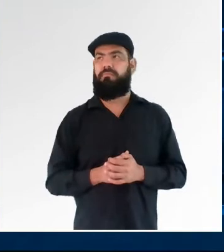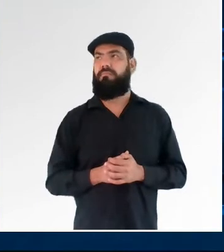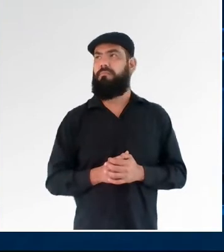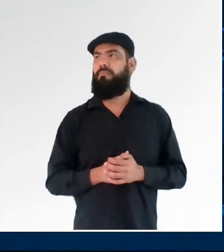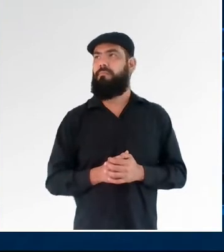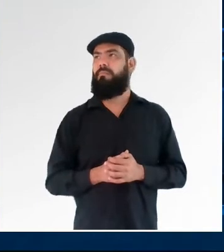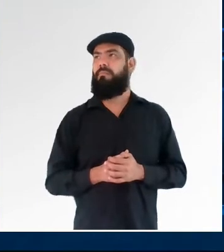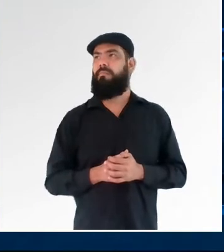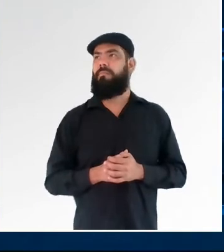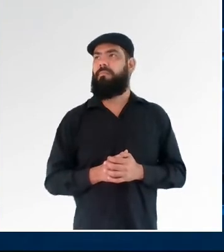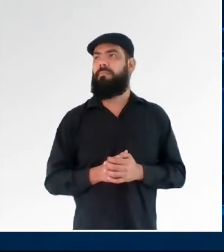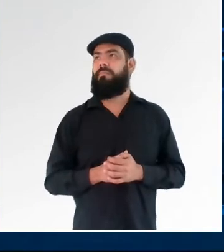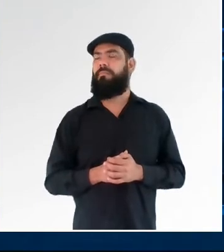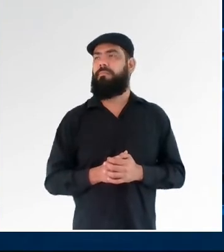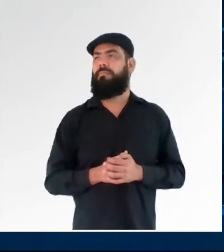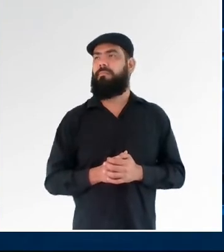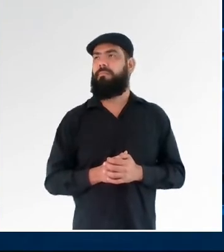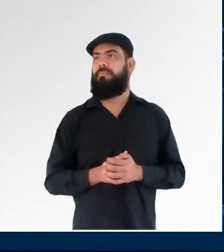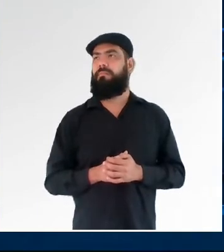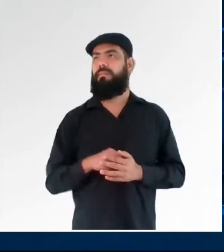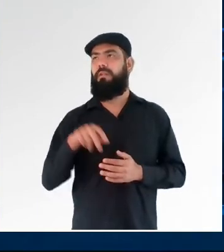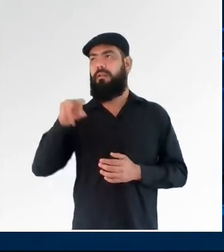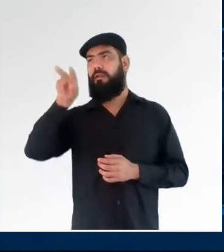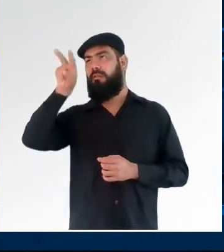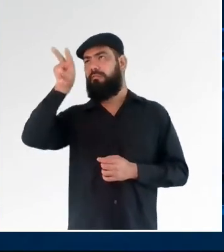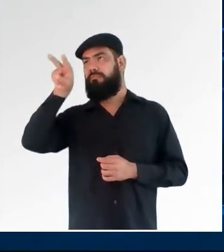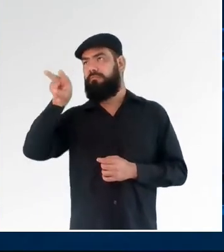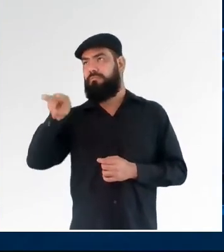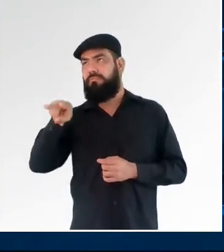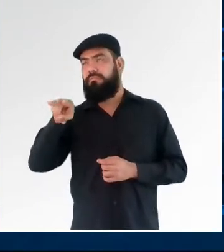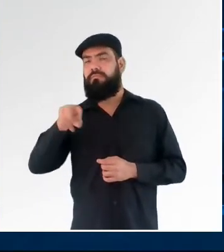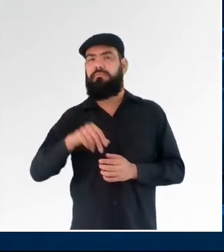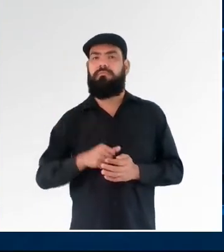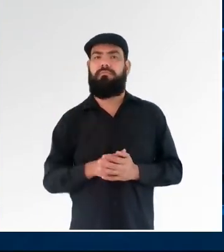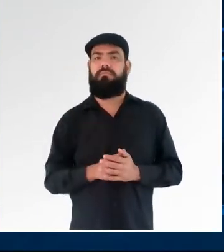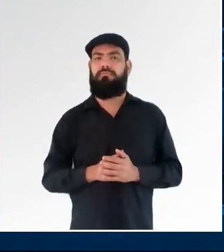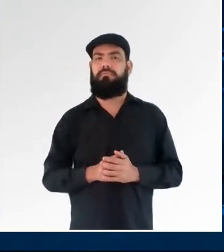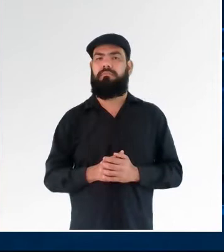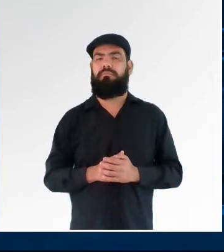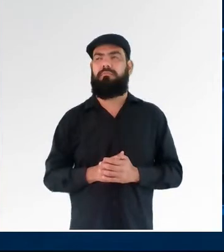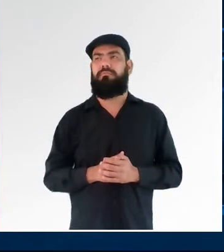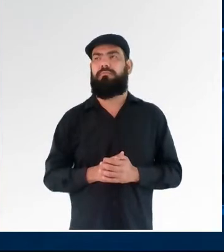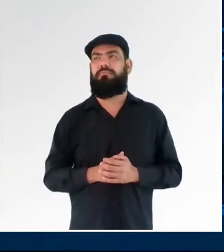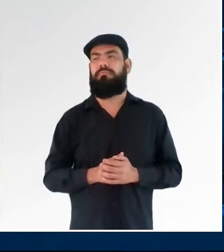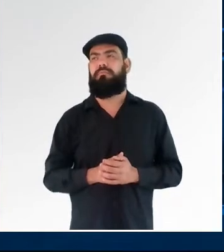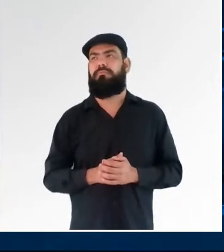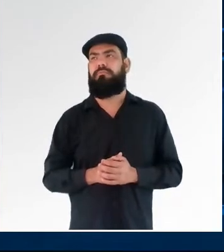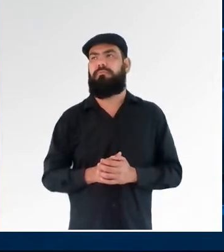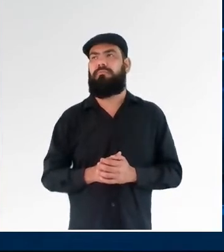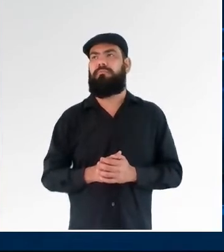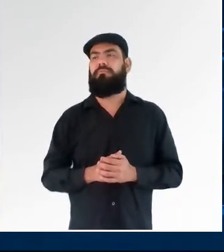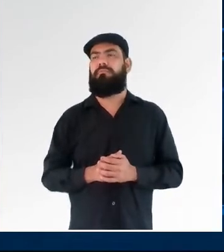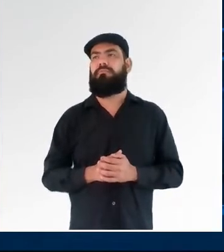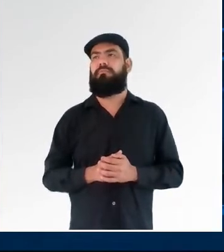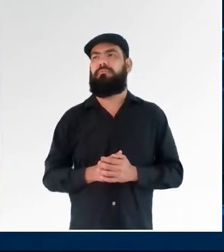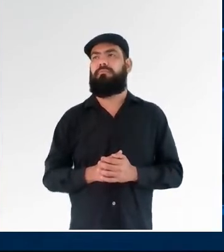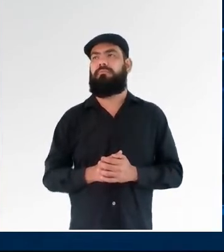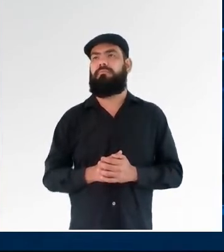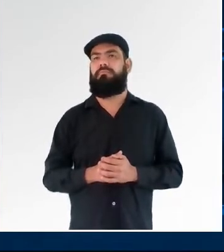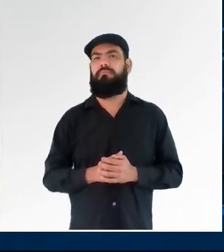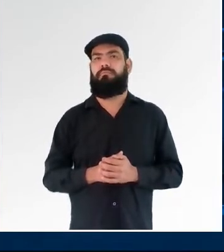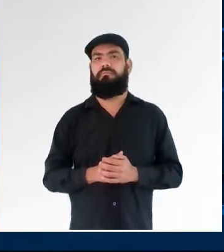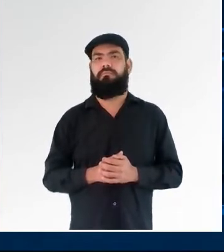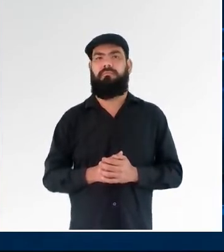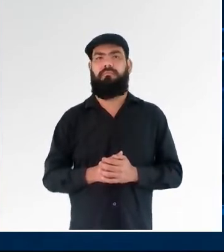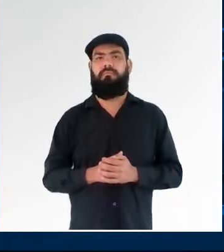colegas. Especialmente Emma, a mais feiosa e ainda premiada com um olho defeituoso. O que não a impediu de seguir